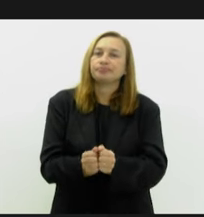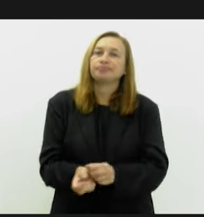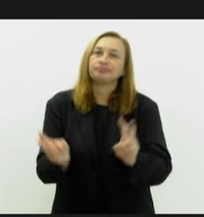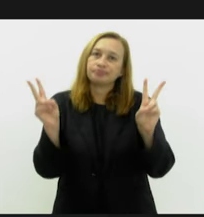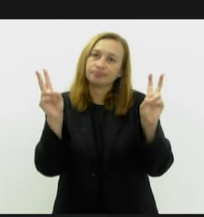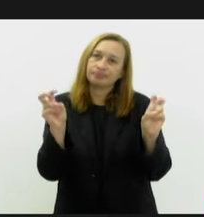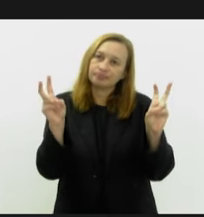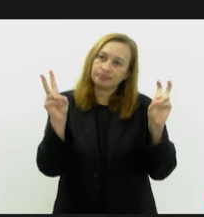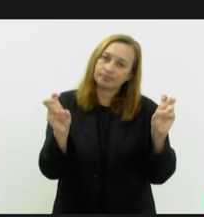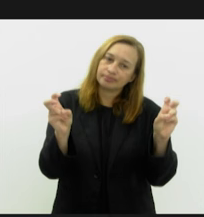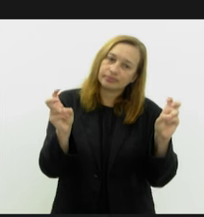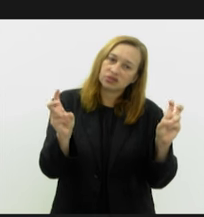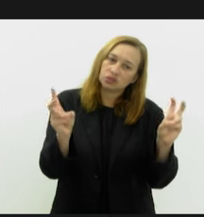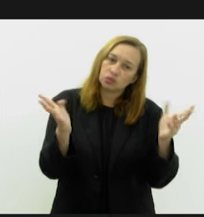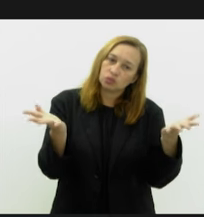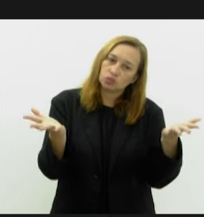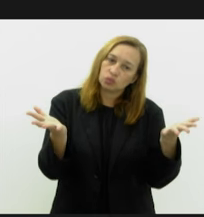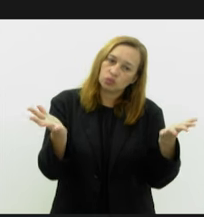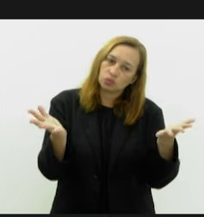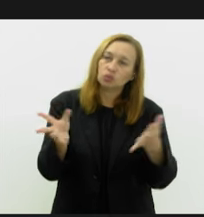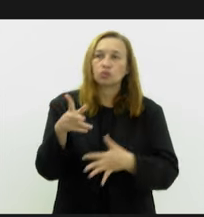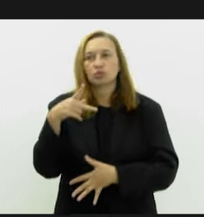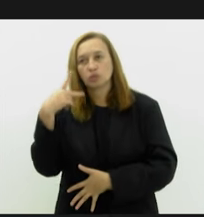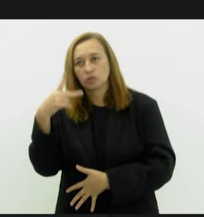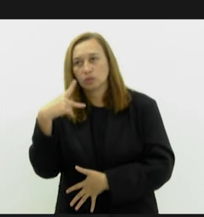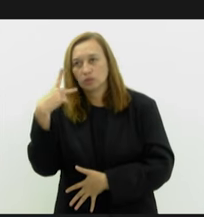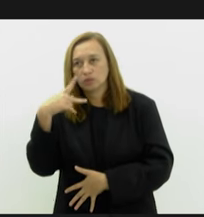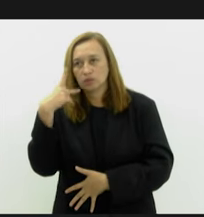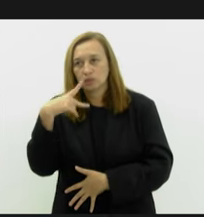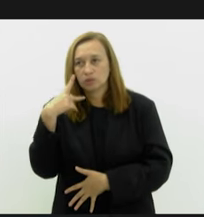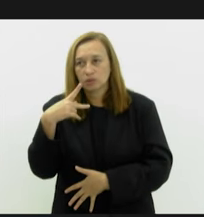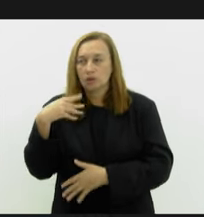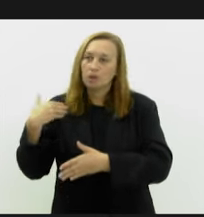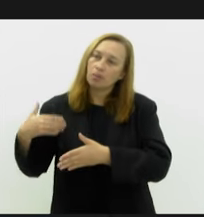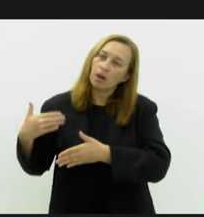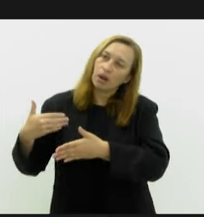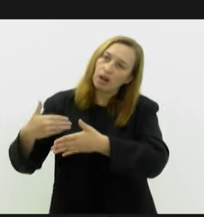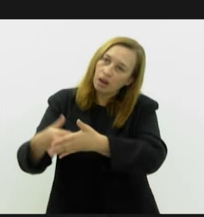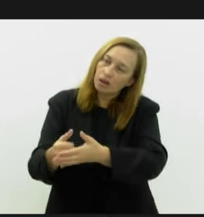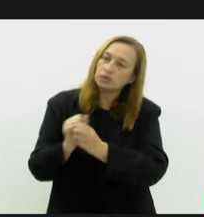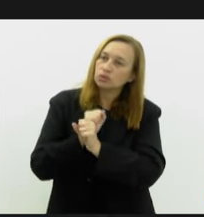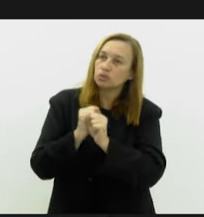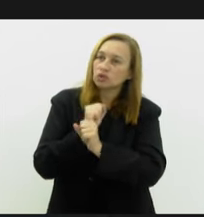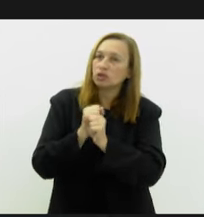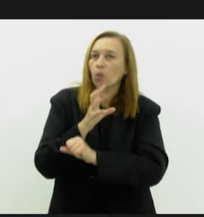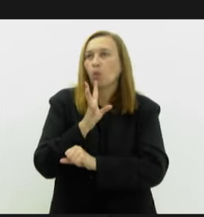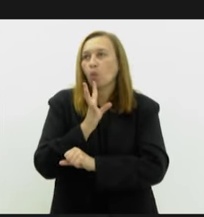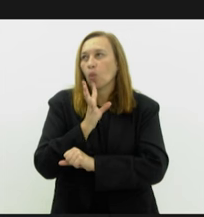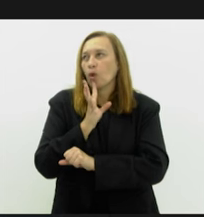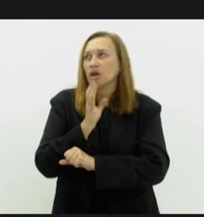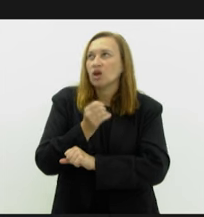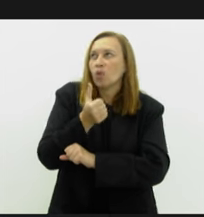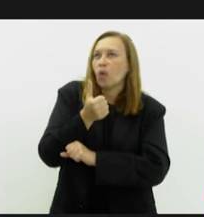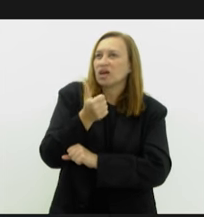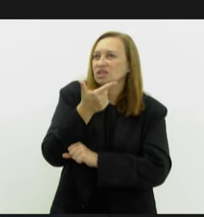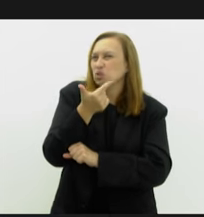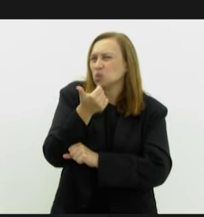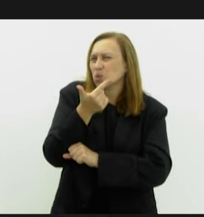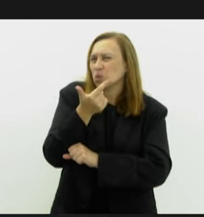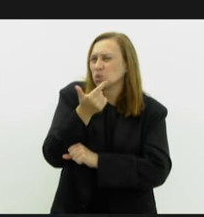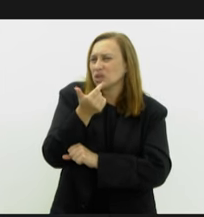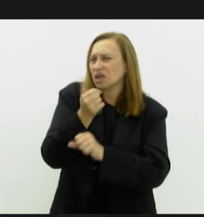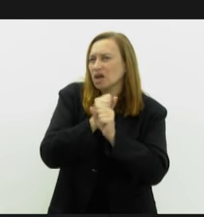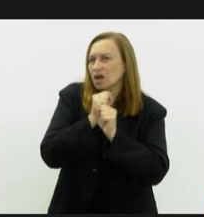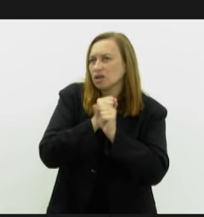questões dos parlamentares, a quem ao longo dos anos, eu conheço aí há quase 12, ele